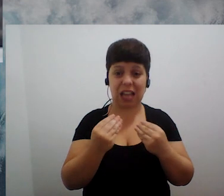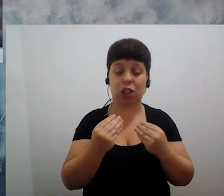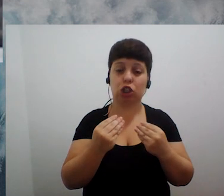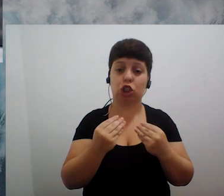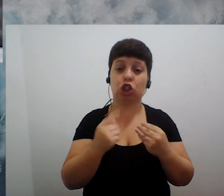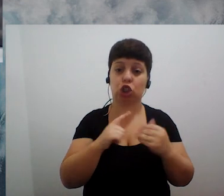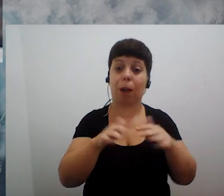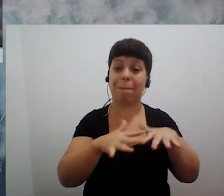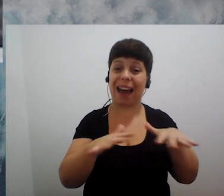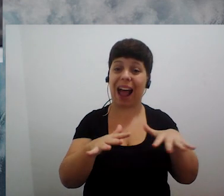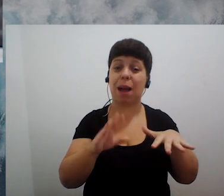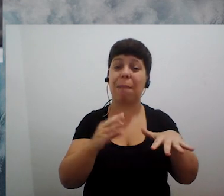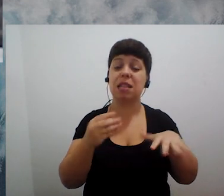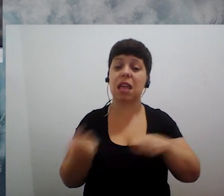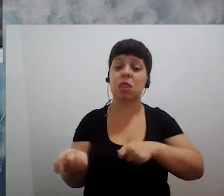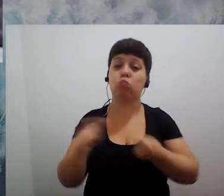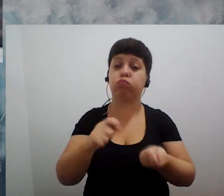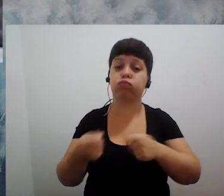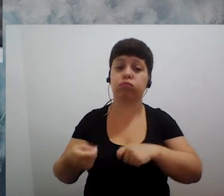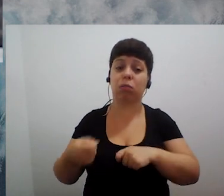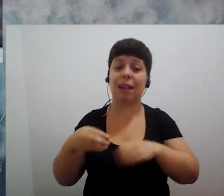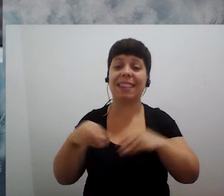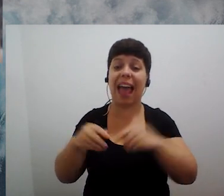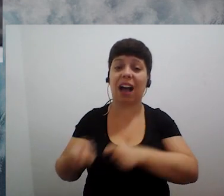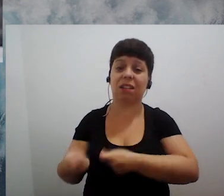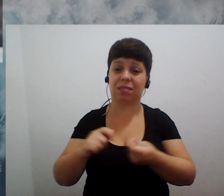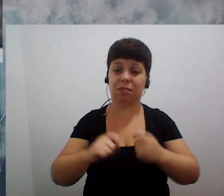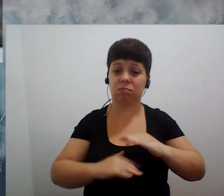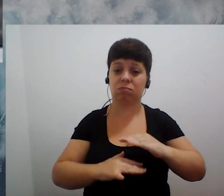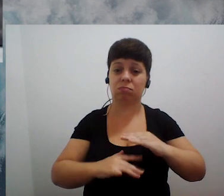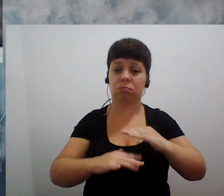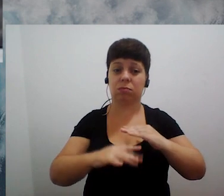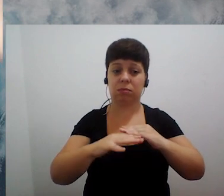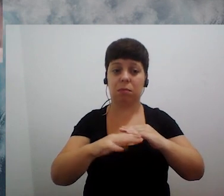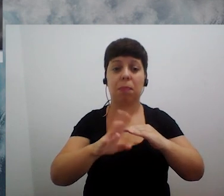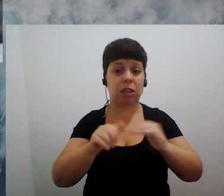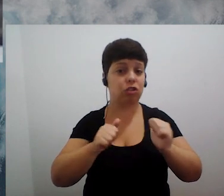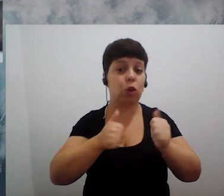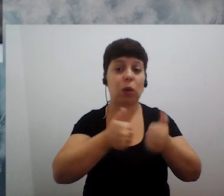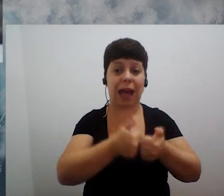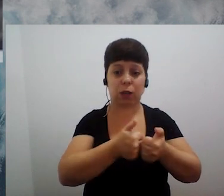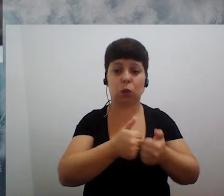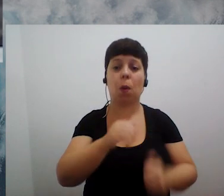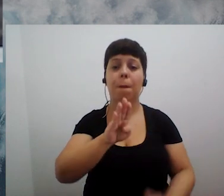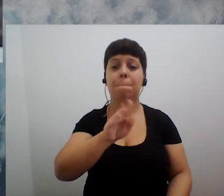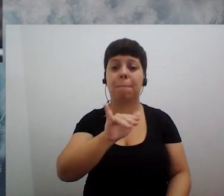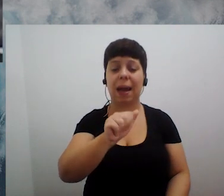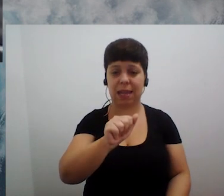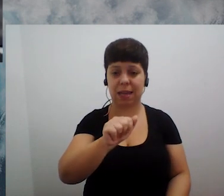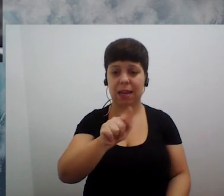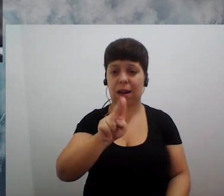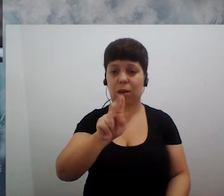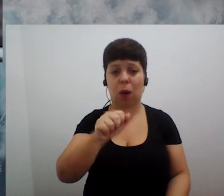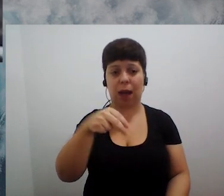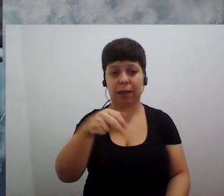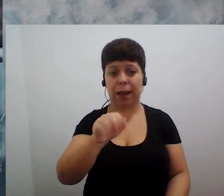parte dessas praias que a gente tinha. Mas isso não isenta a gente, por exemplo, de estar do lado da Baía de Guanabara. E aí a gente